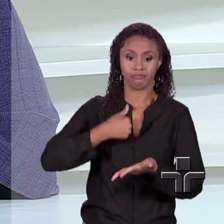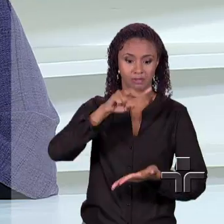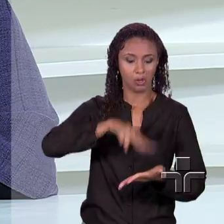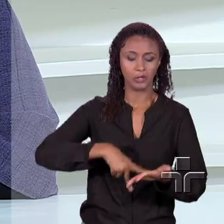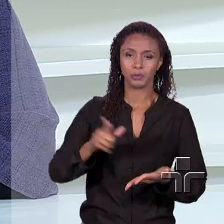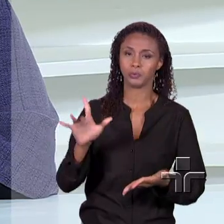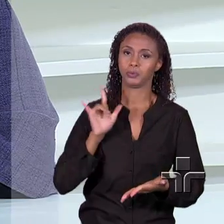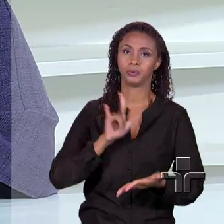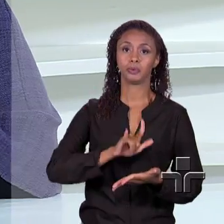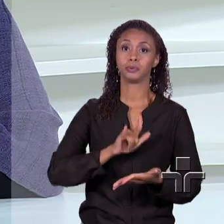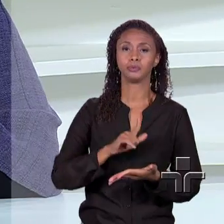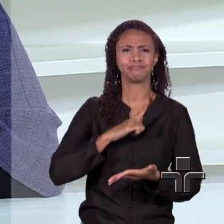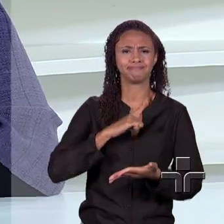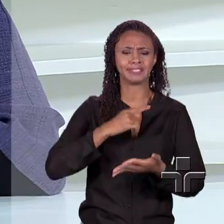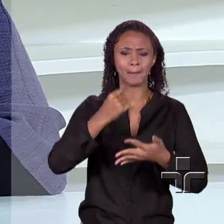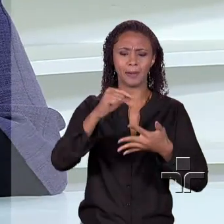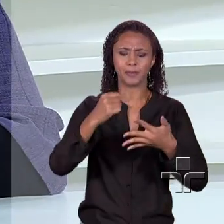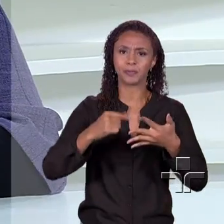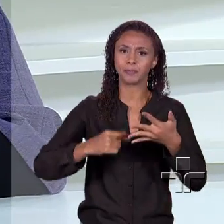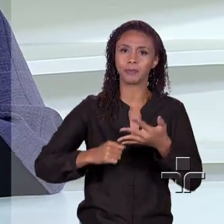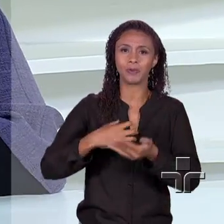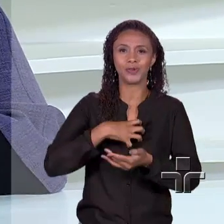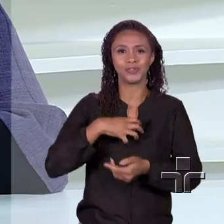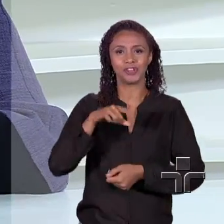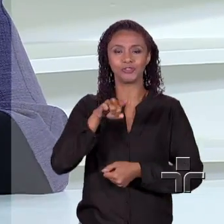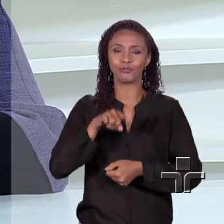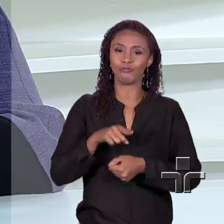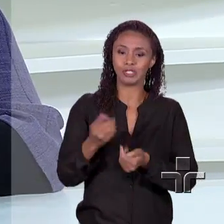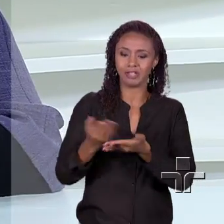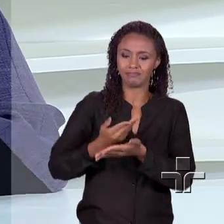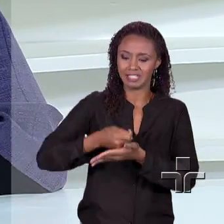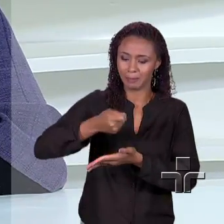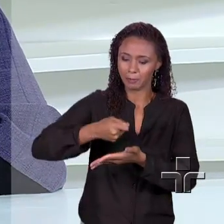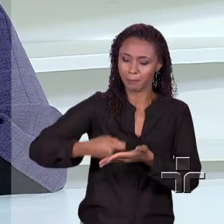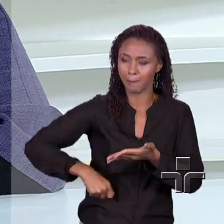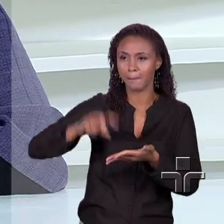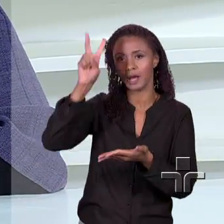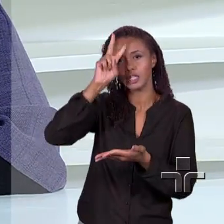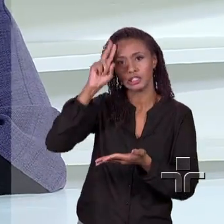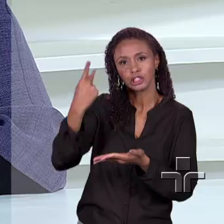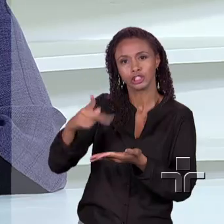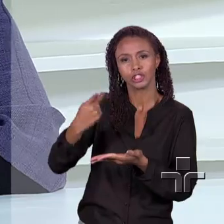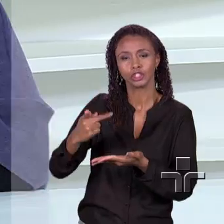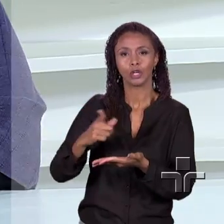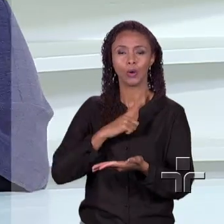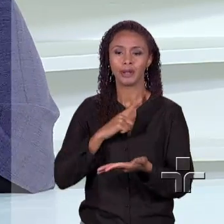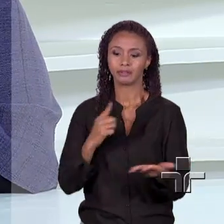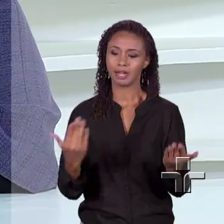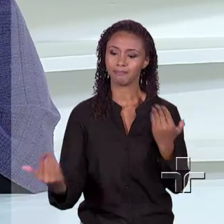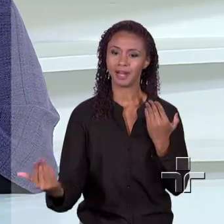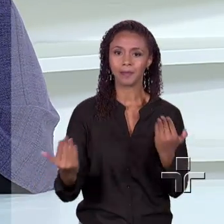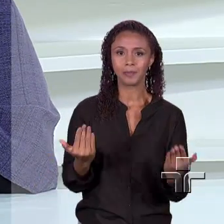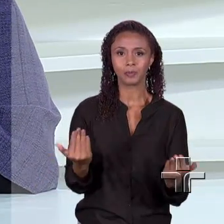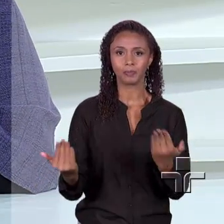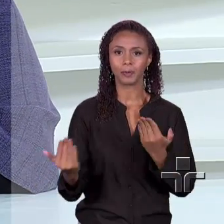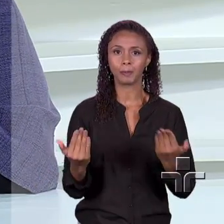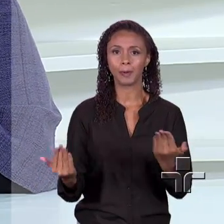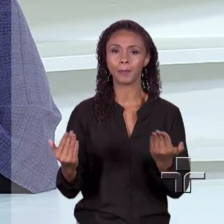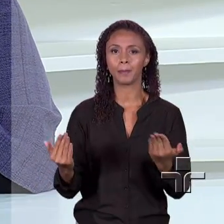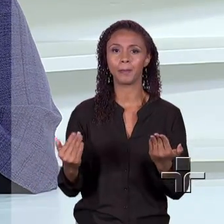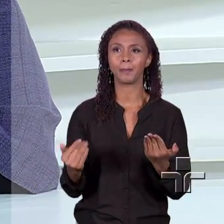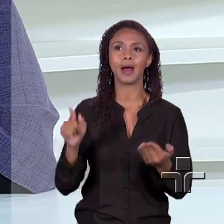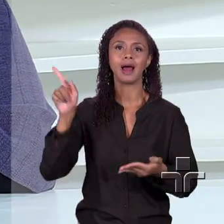muitas questões, assim, a maneira como você constrói a biografia, como você traça o paralelo entre o que acontecia